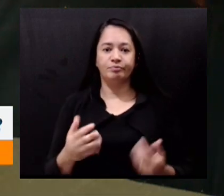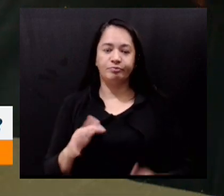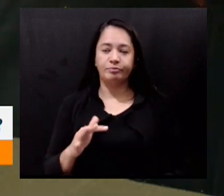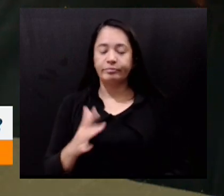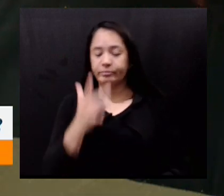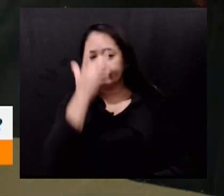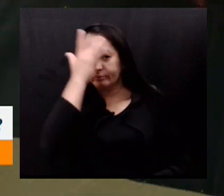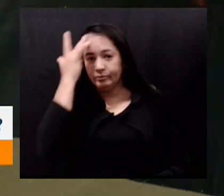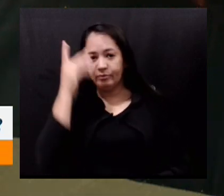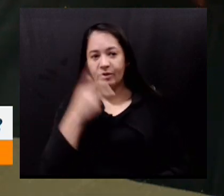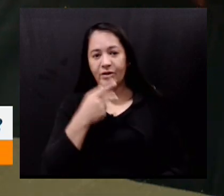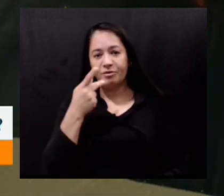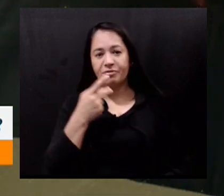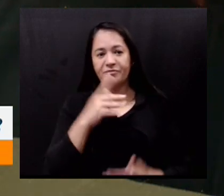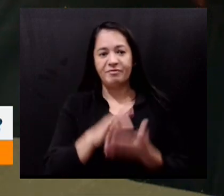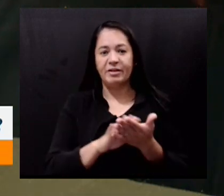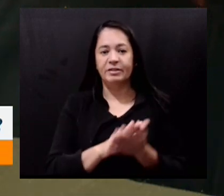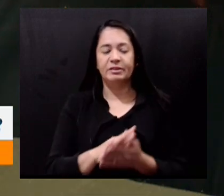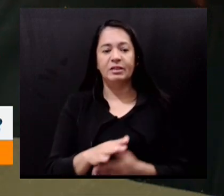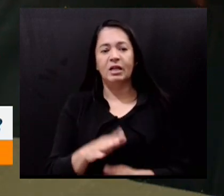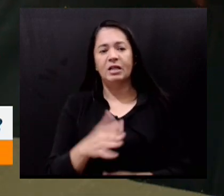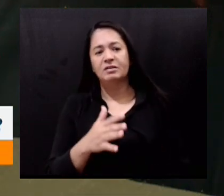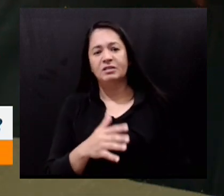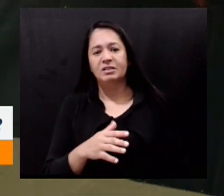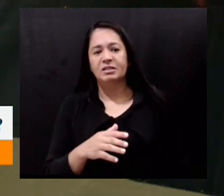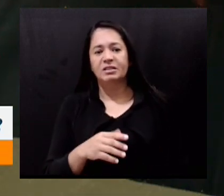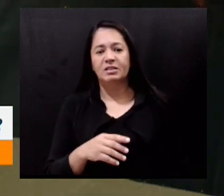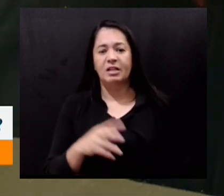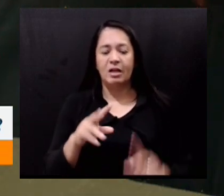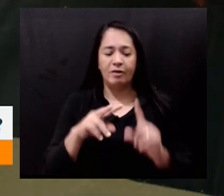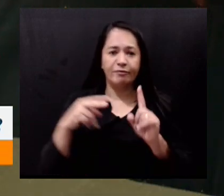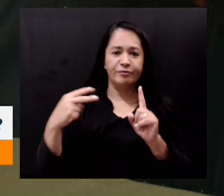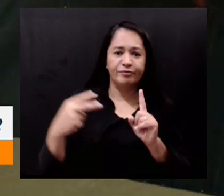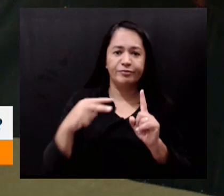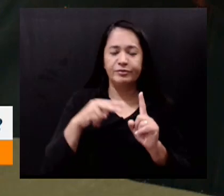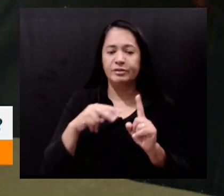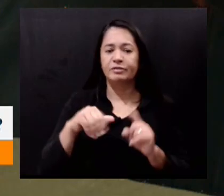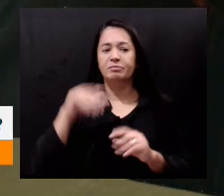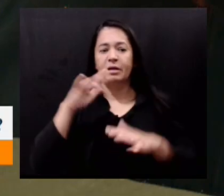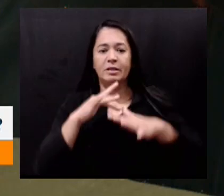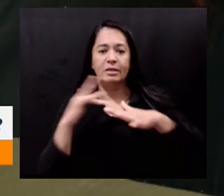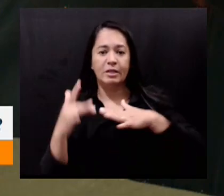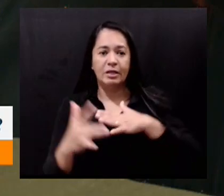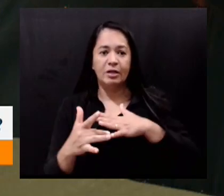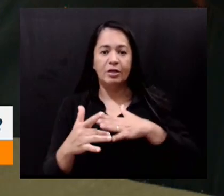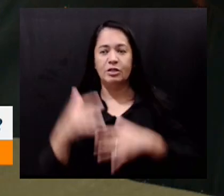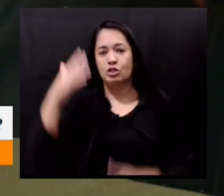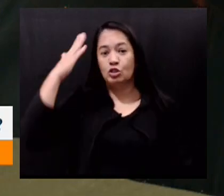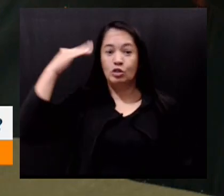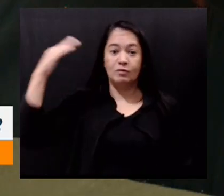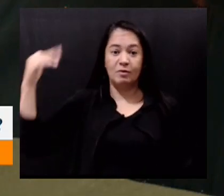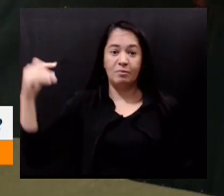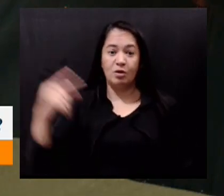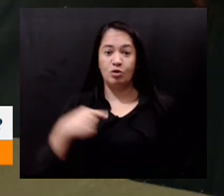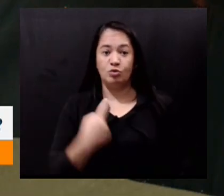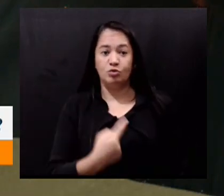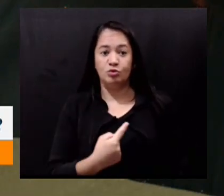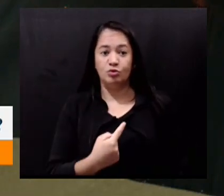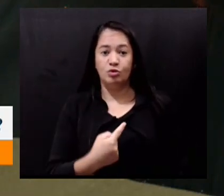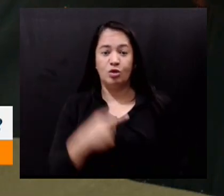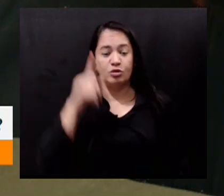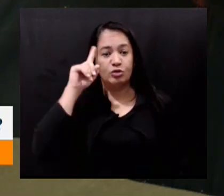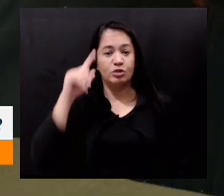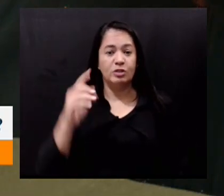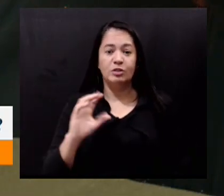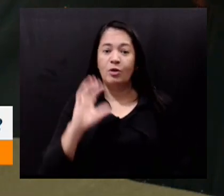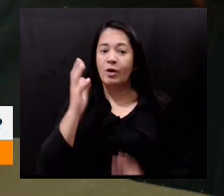pessoal do cotidiano, isso é mais visível na rede social dos famosos, né? O nosso cotidiano às vezes não acontece. Mas e se